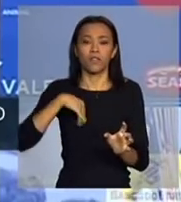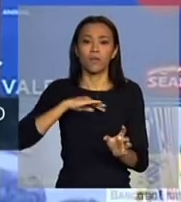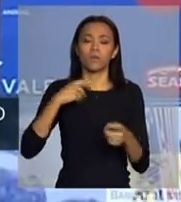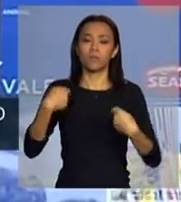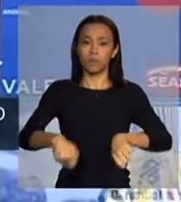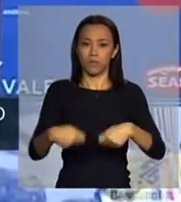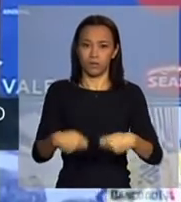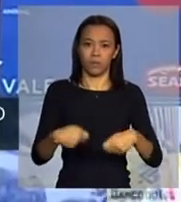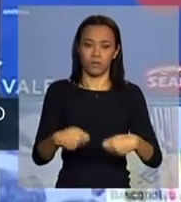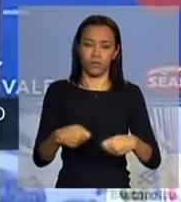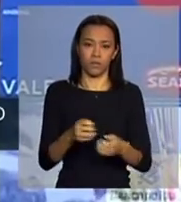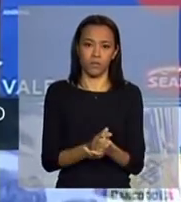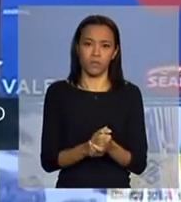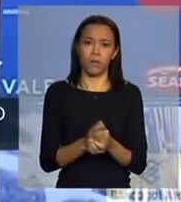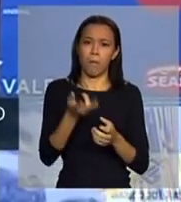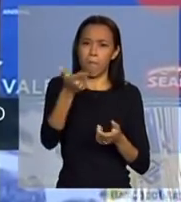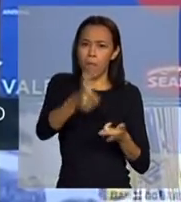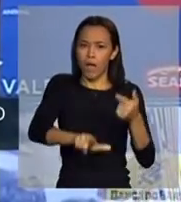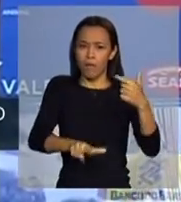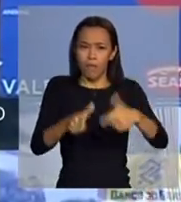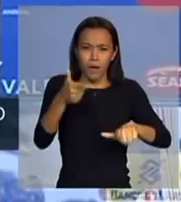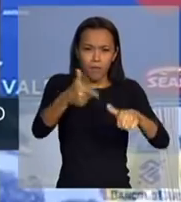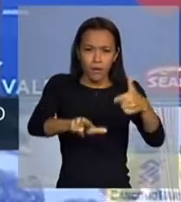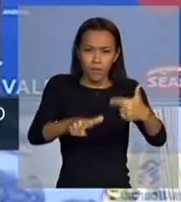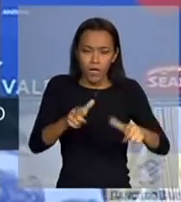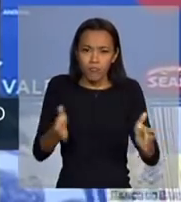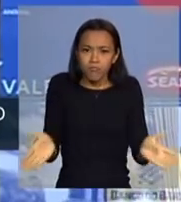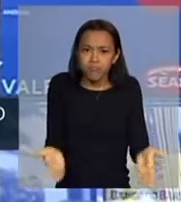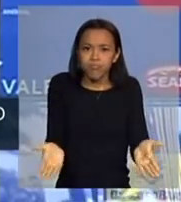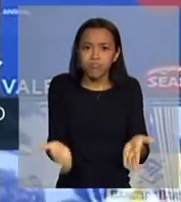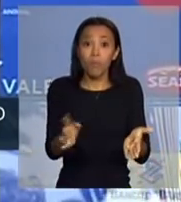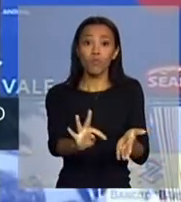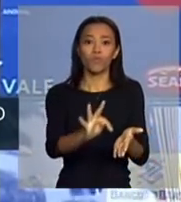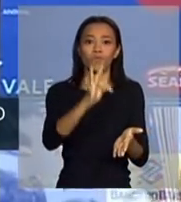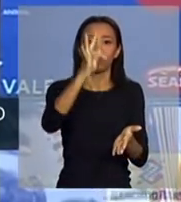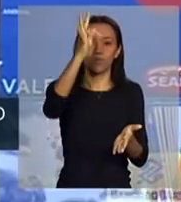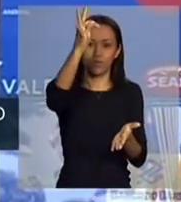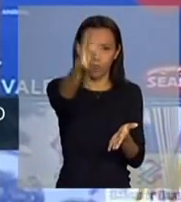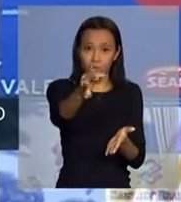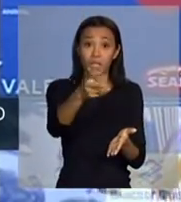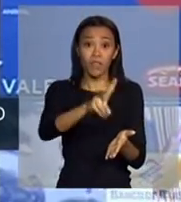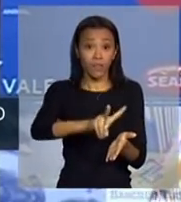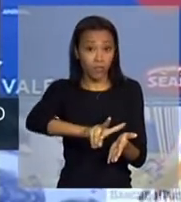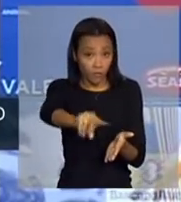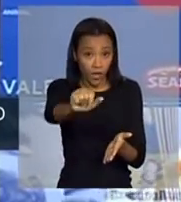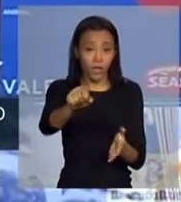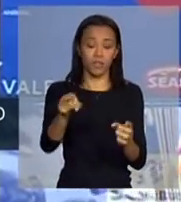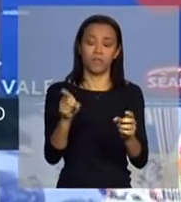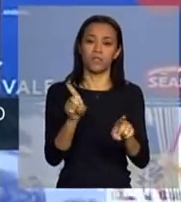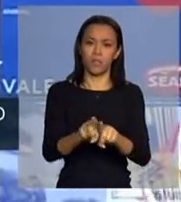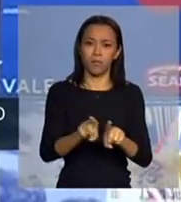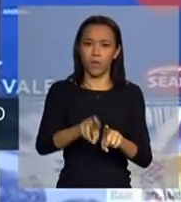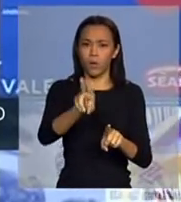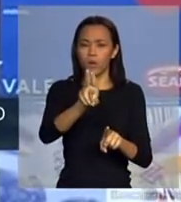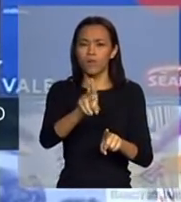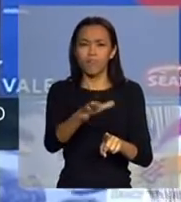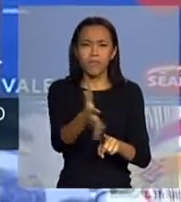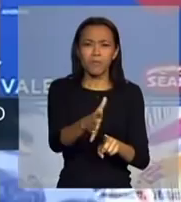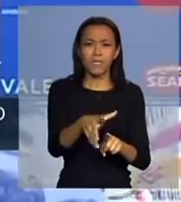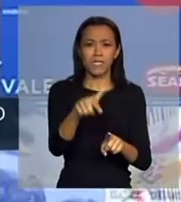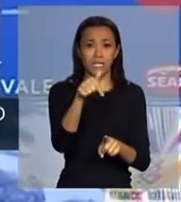devemos empreender para atender a uma demanda futura que absorverá em consumo volumes em torno